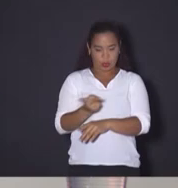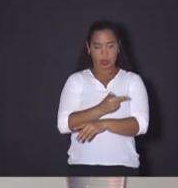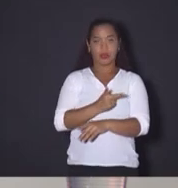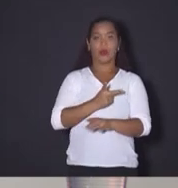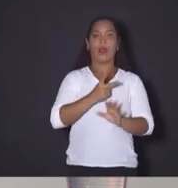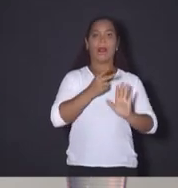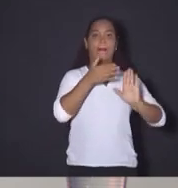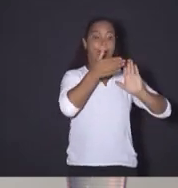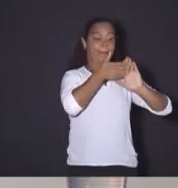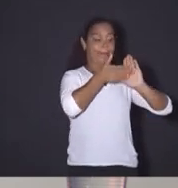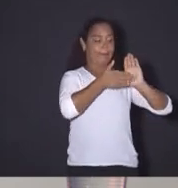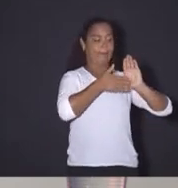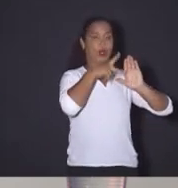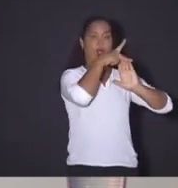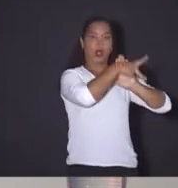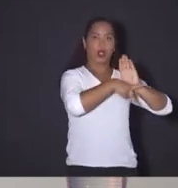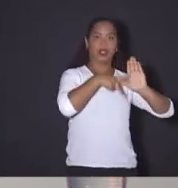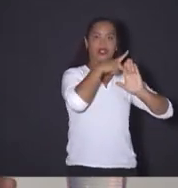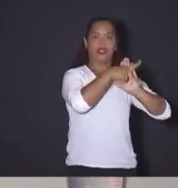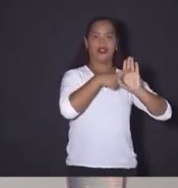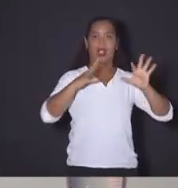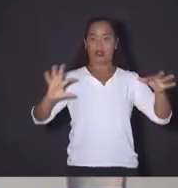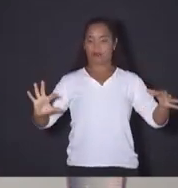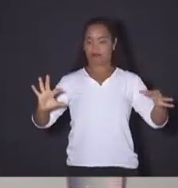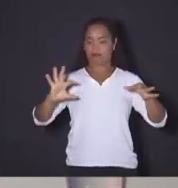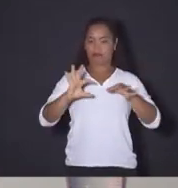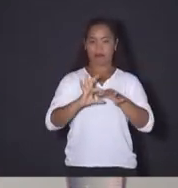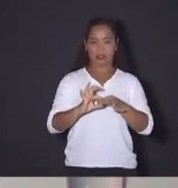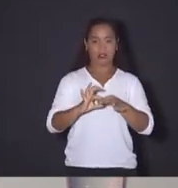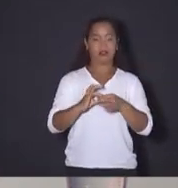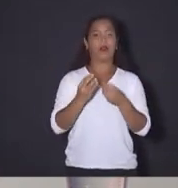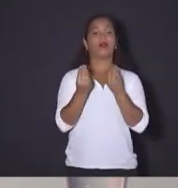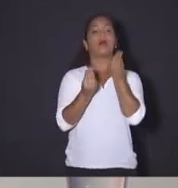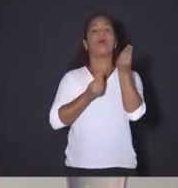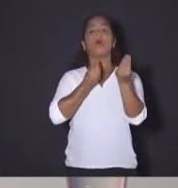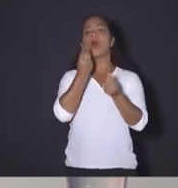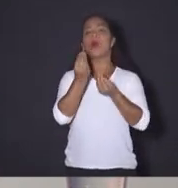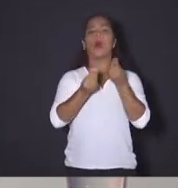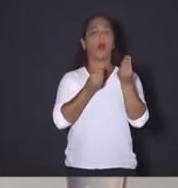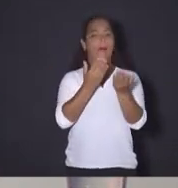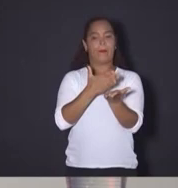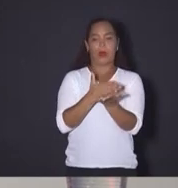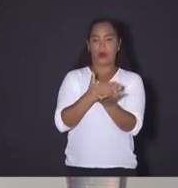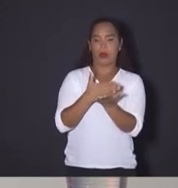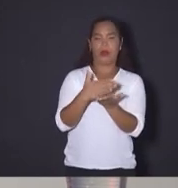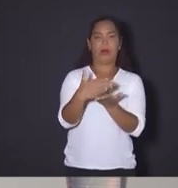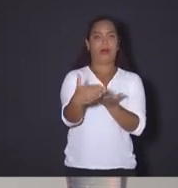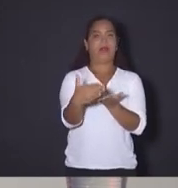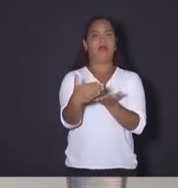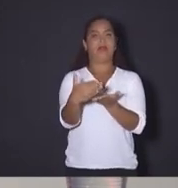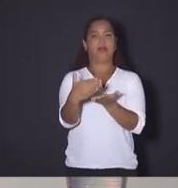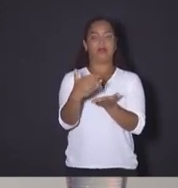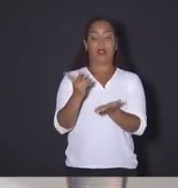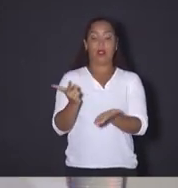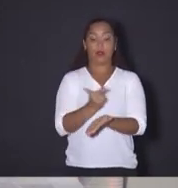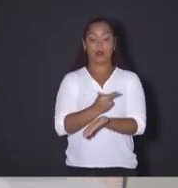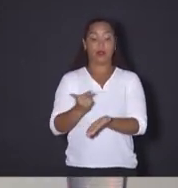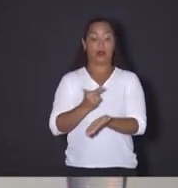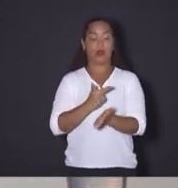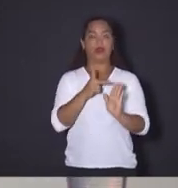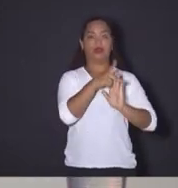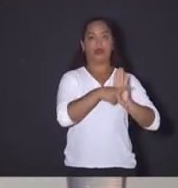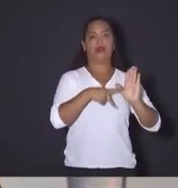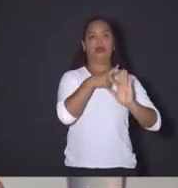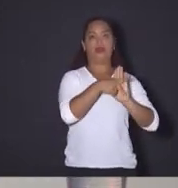projeto integrado e quais seriam as bases nem quais seriam os princípios é pra esses pra esses projetos